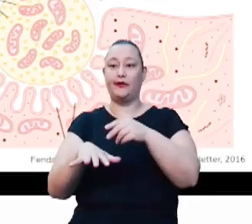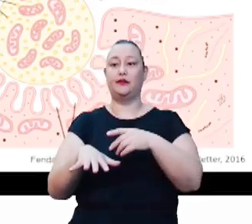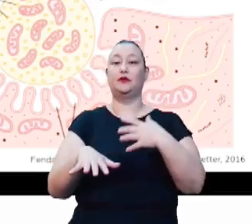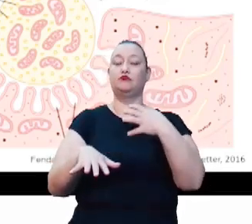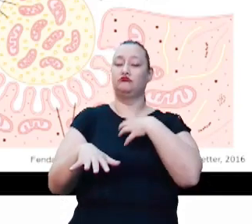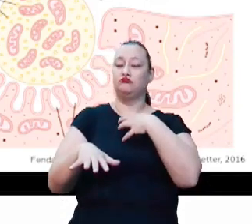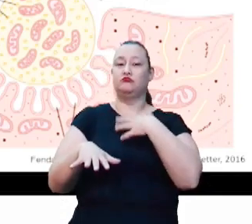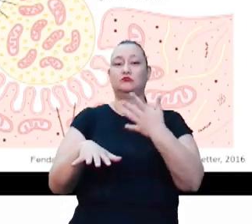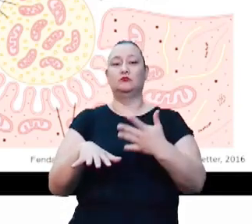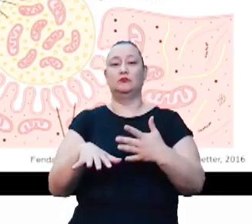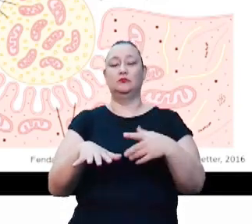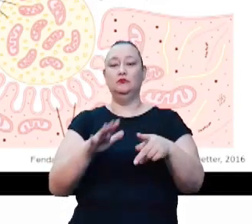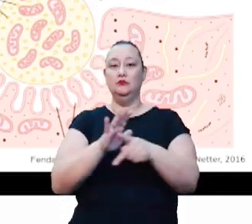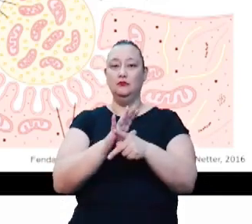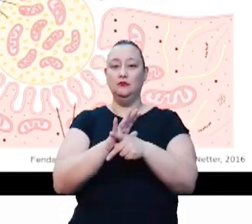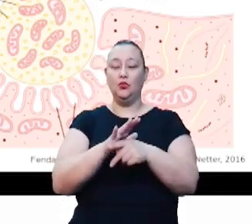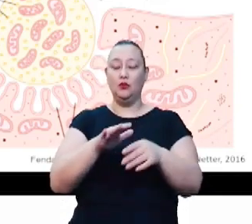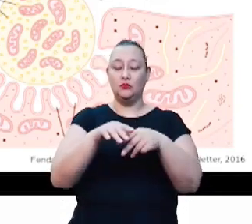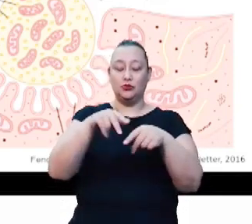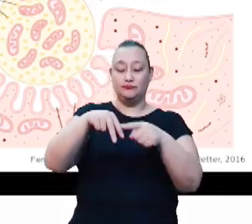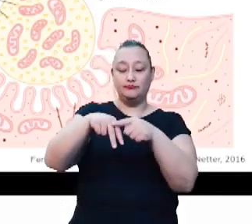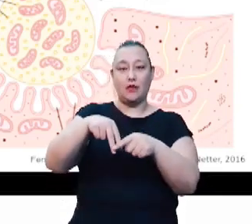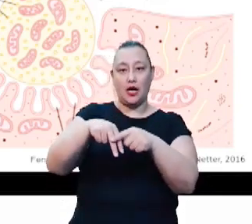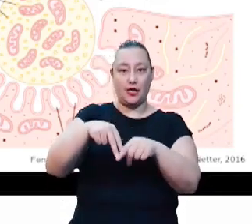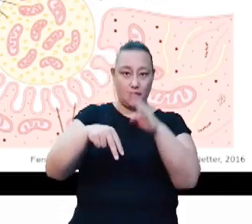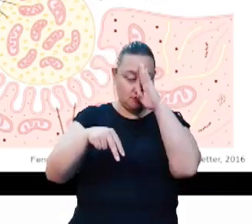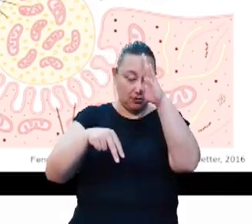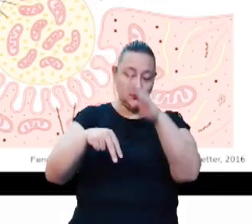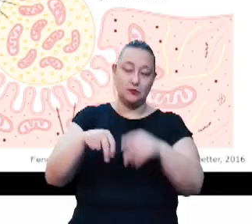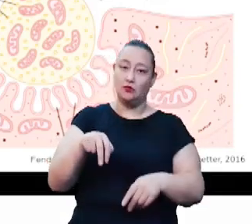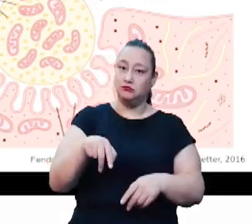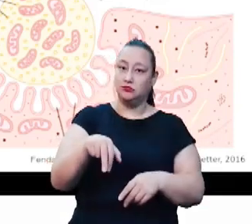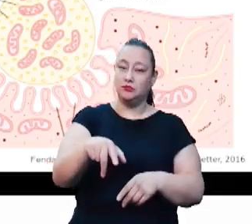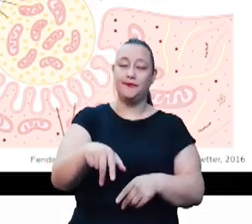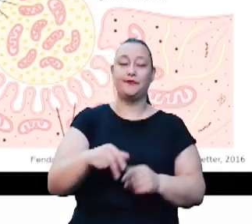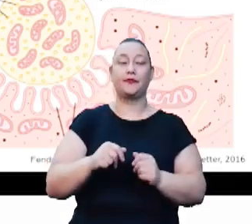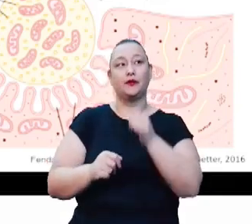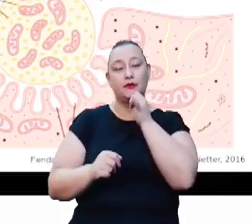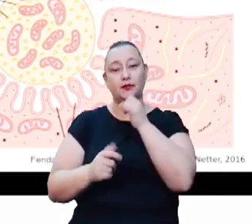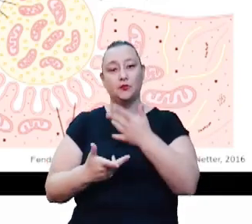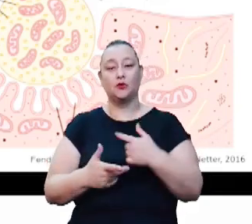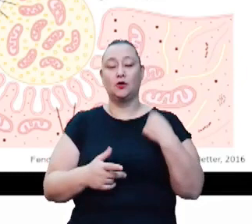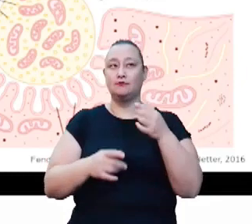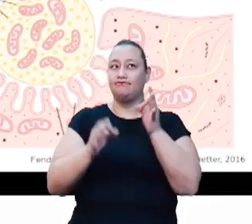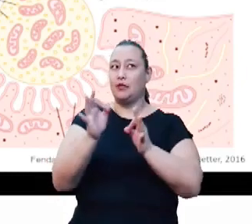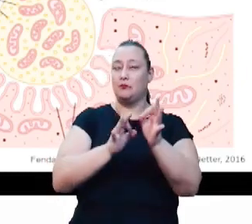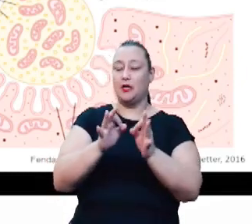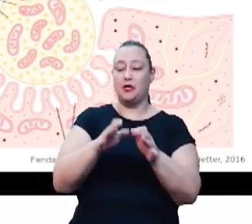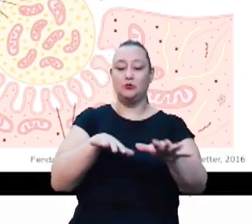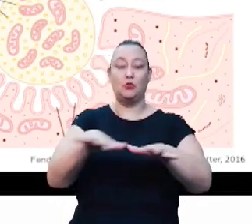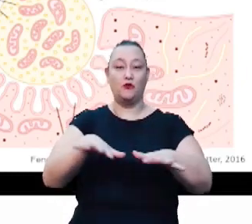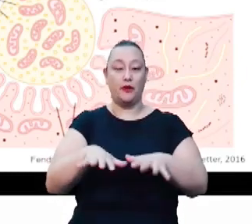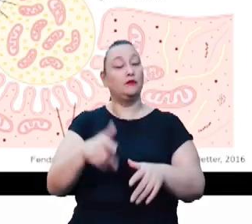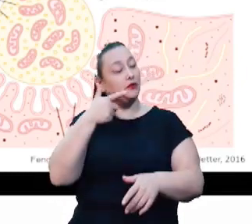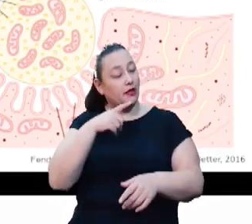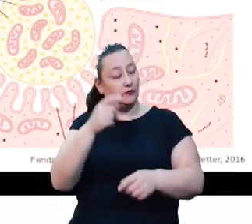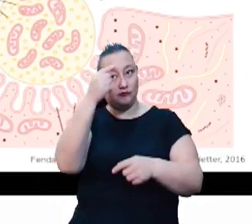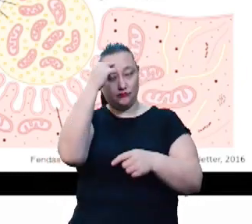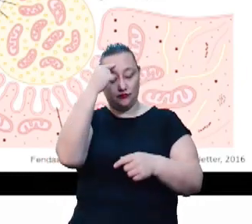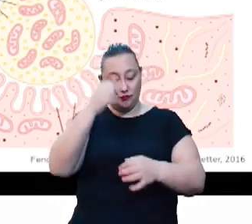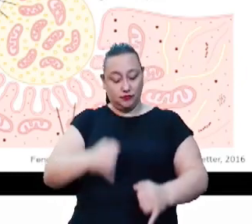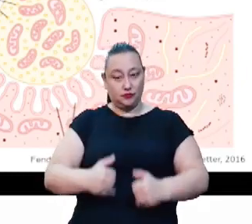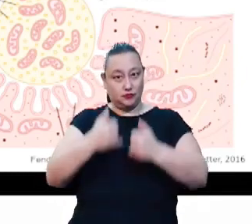é mais pela área de membros inferiores, por exemplo, das pernas. Tá? Então a gente planeja esse movimento, essa informação vai